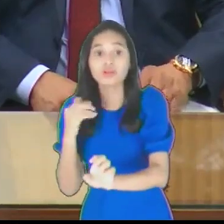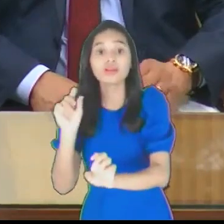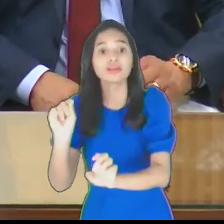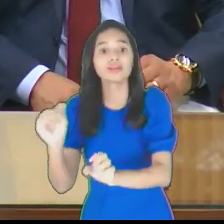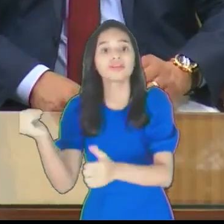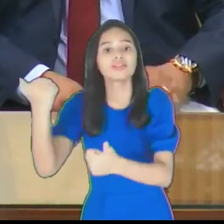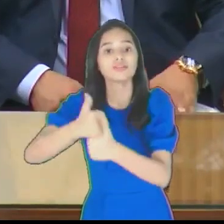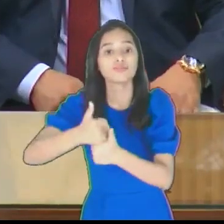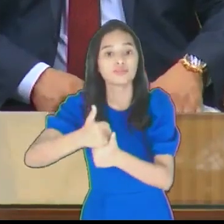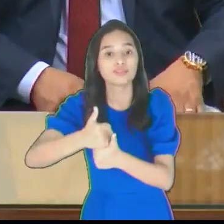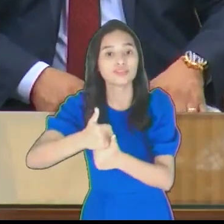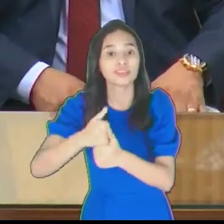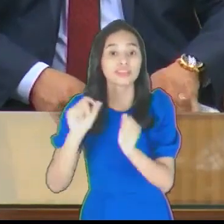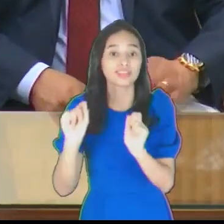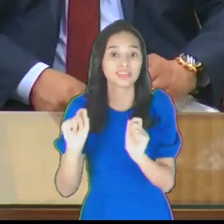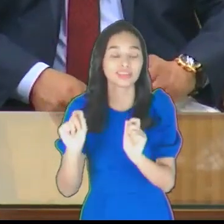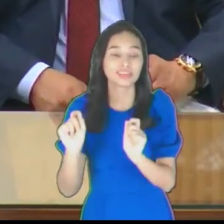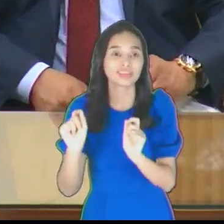Quem é que fica?